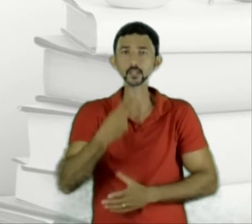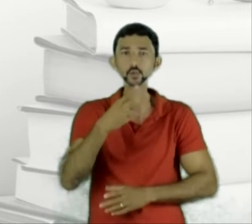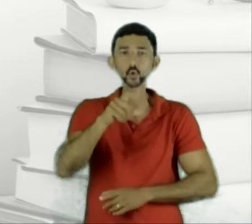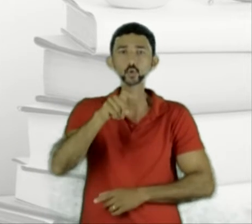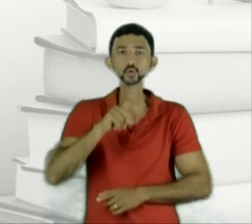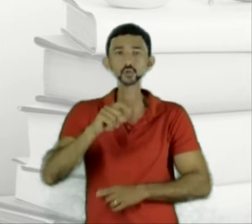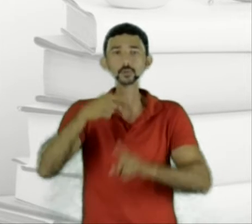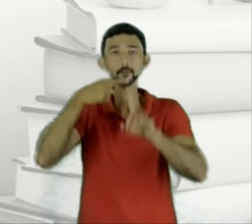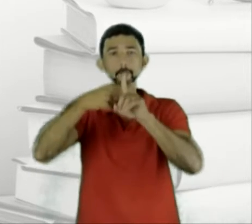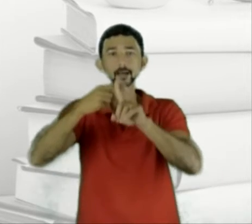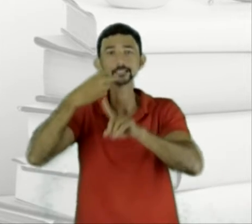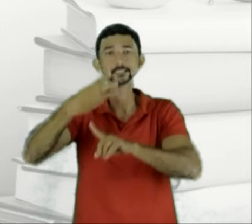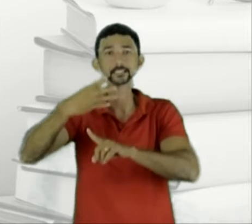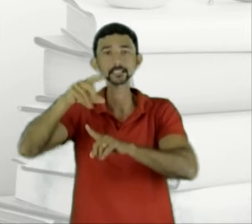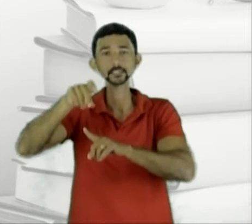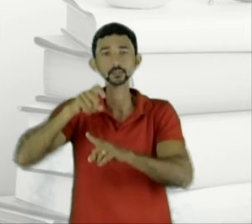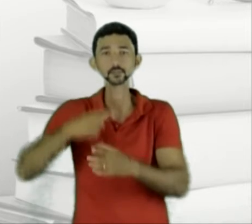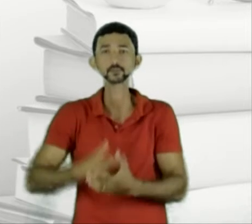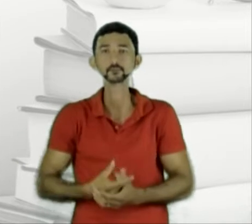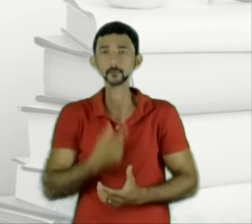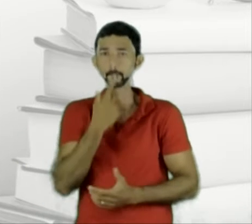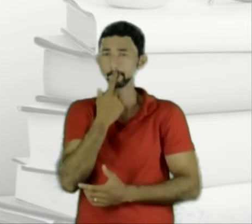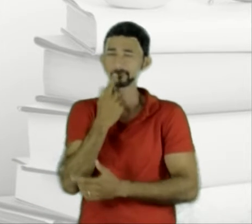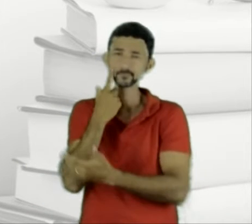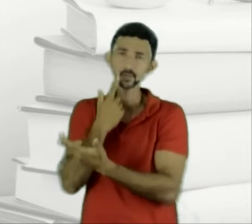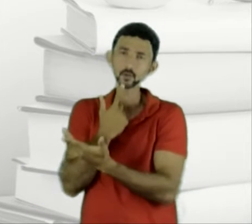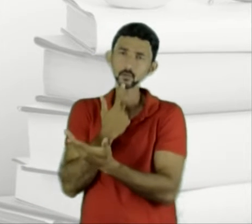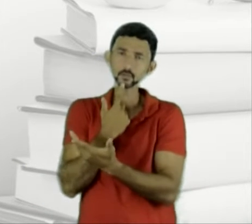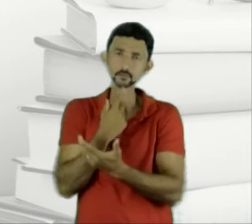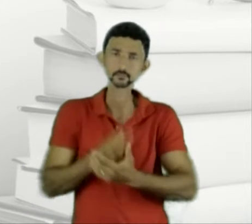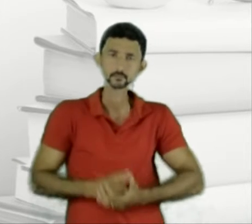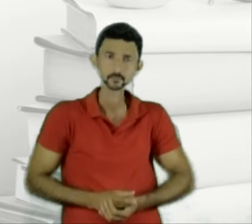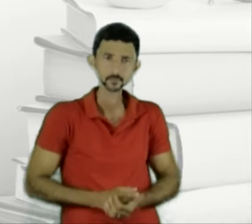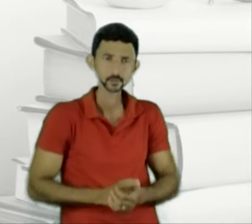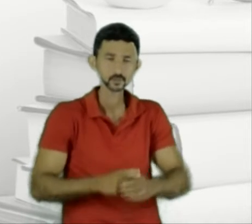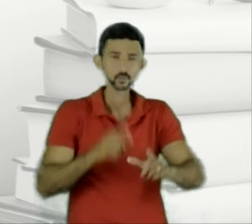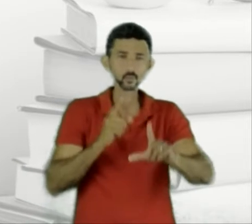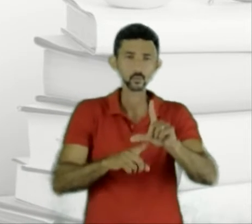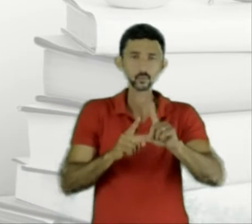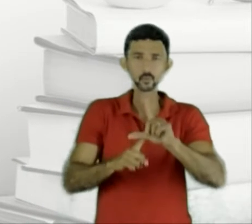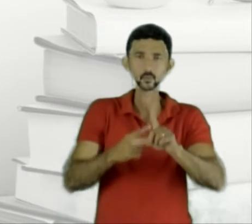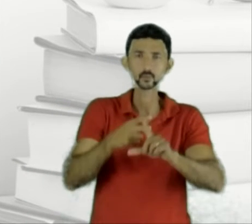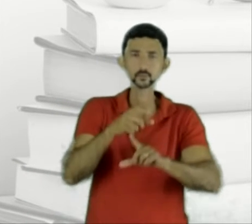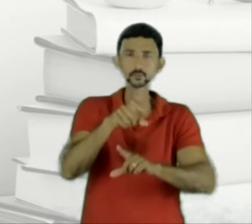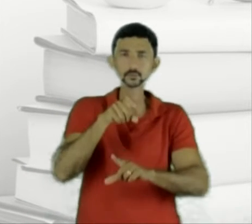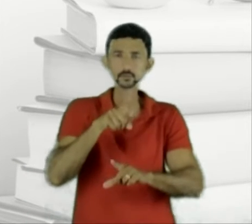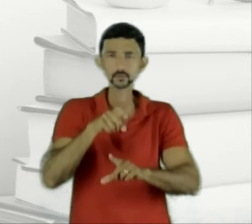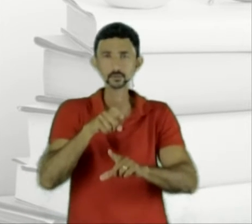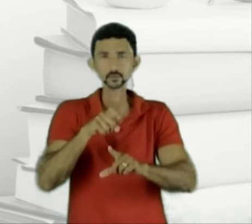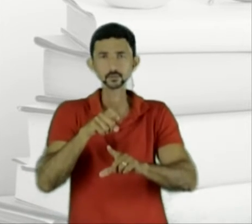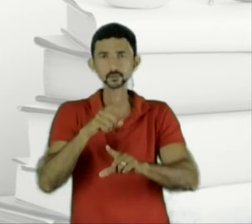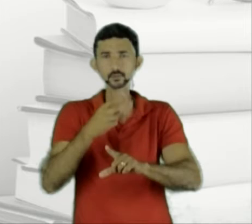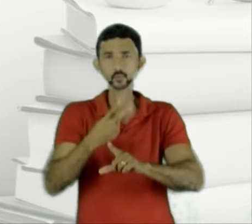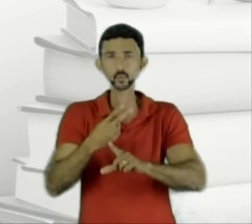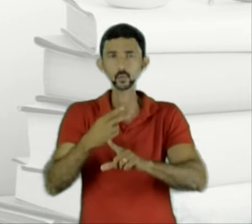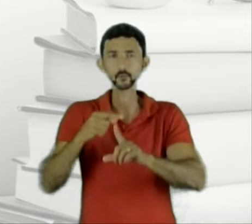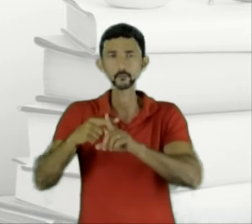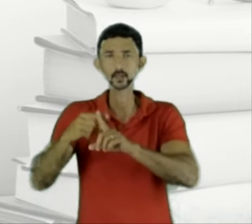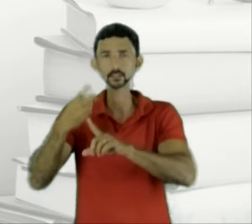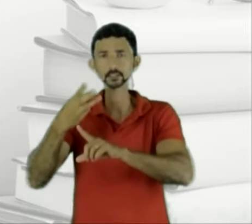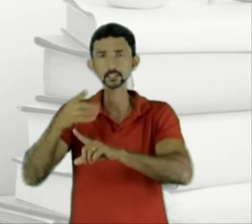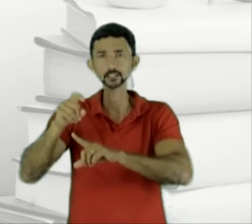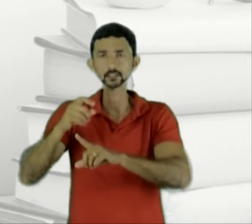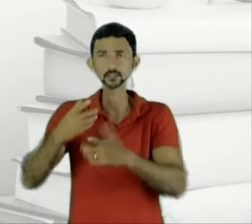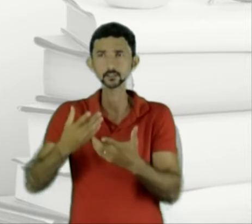assim, intuitivamente a gente poderia dizer, poxa, se eu tenho 2 letras X mais 3 letras X, eu poderia dizer que é